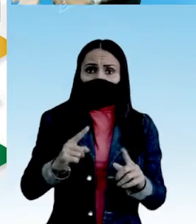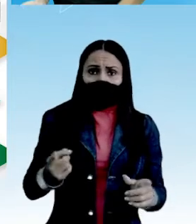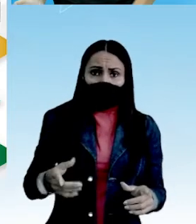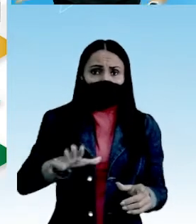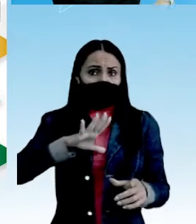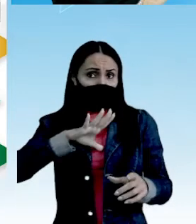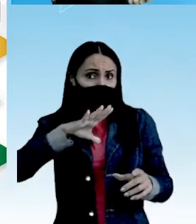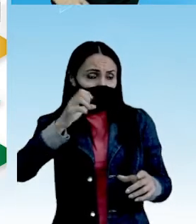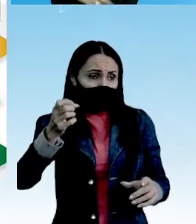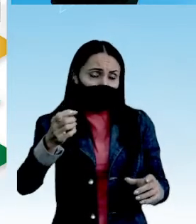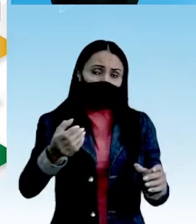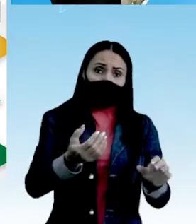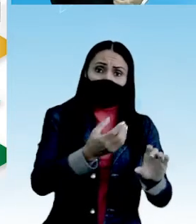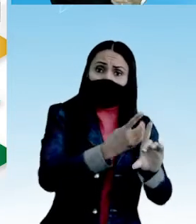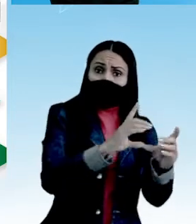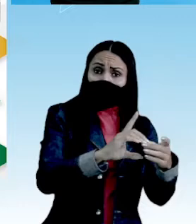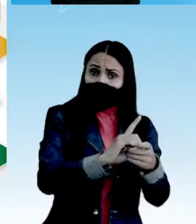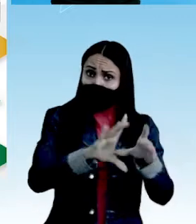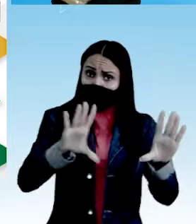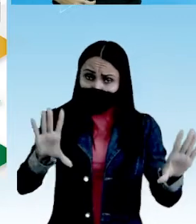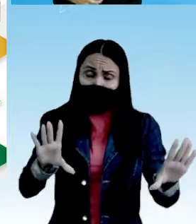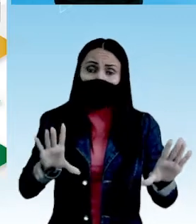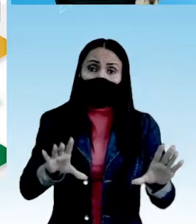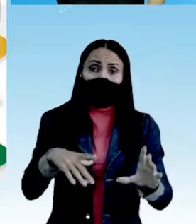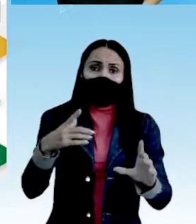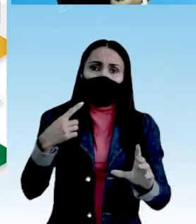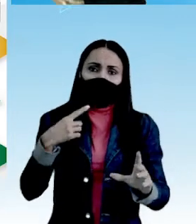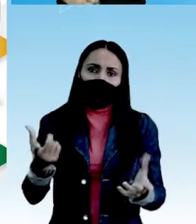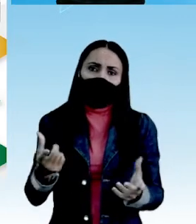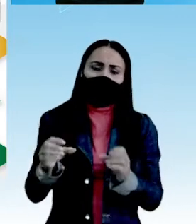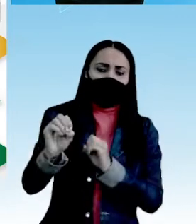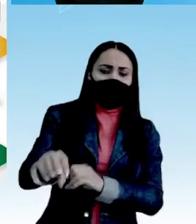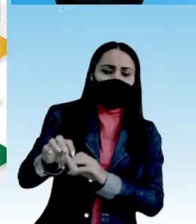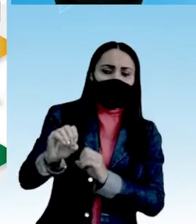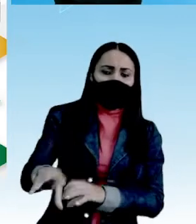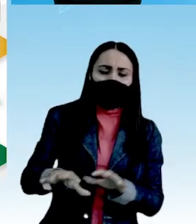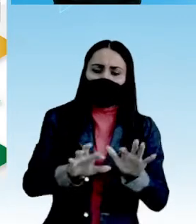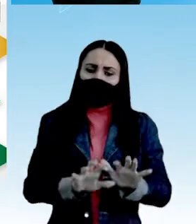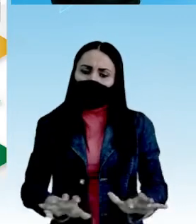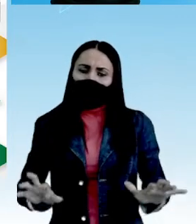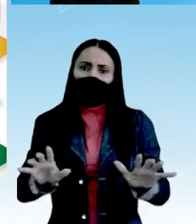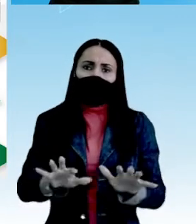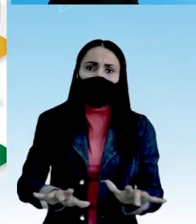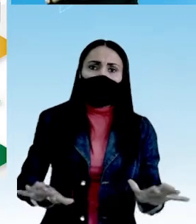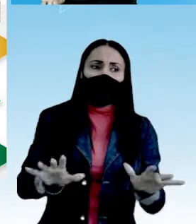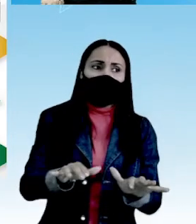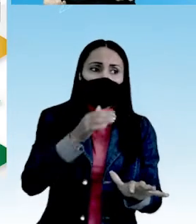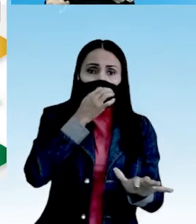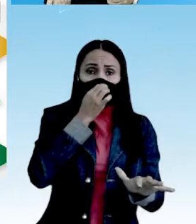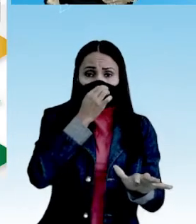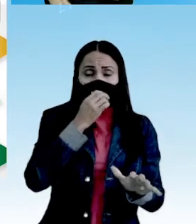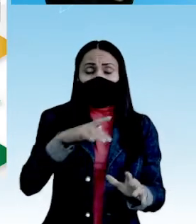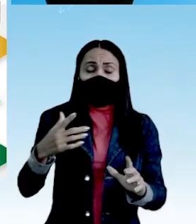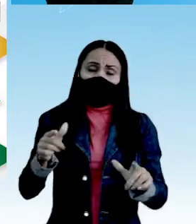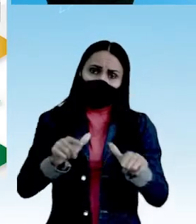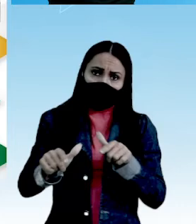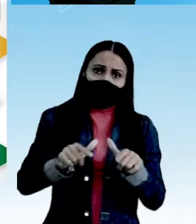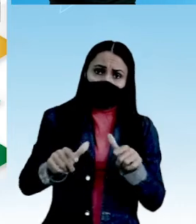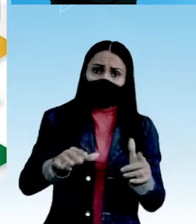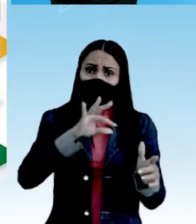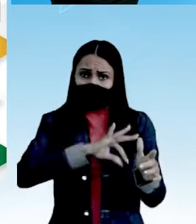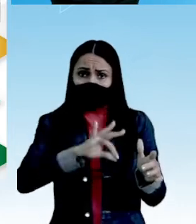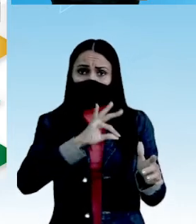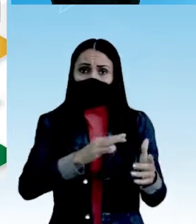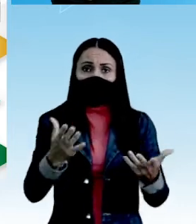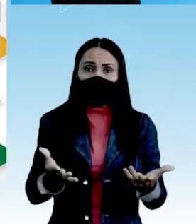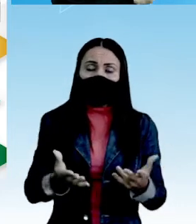separou e começou o quê? A dar aula de piano, né? para seu sustento, né? Então, e